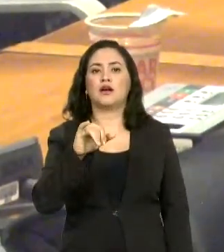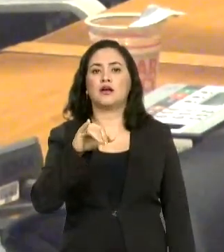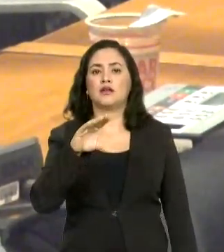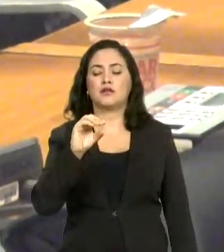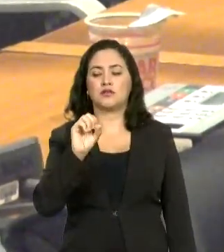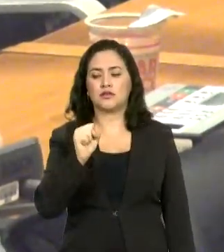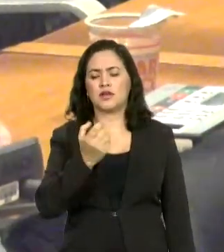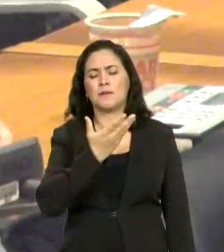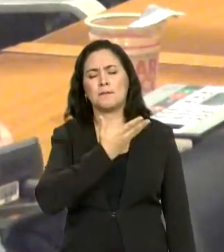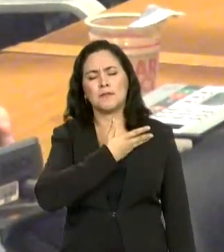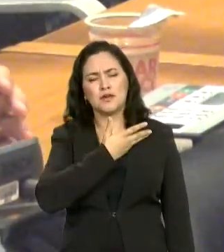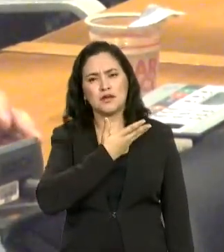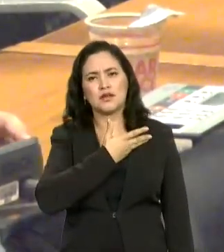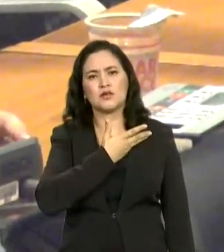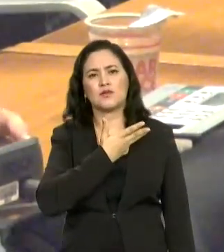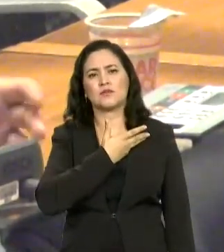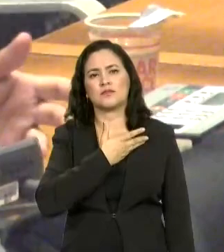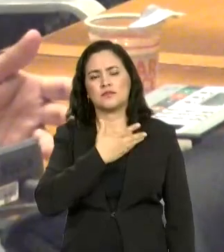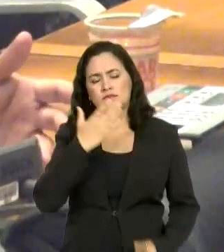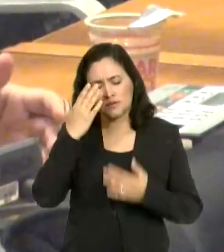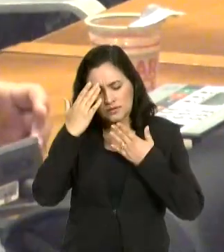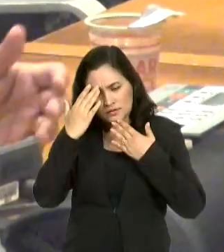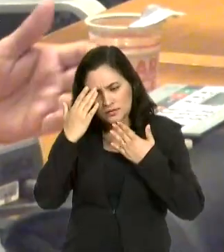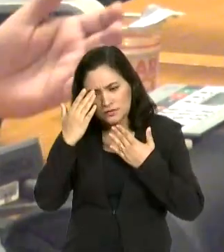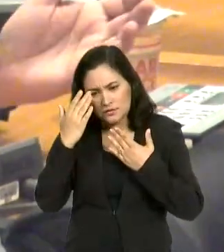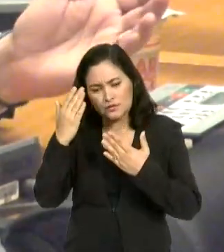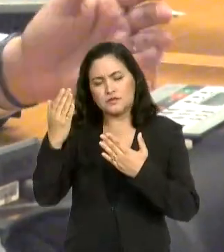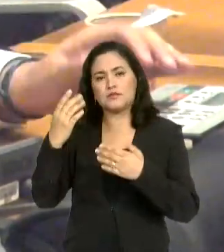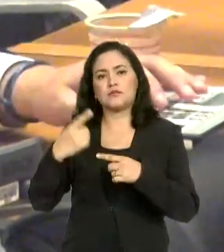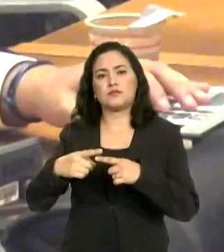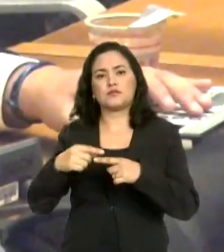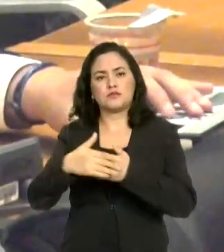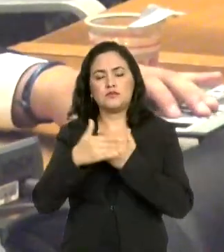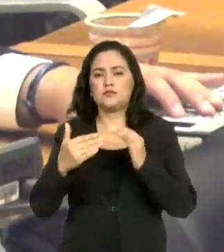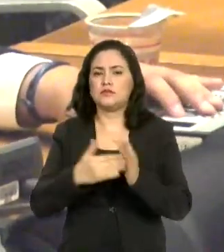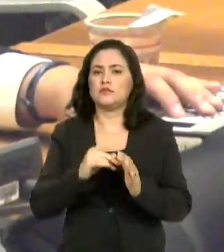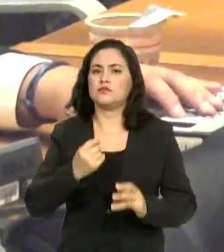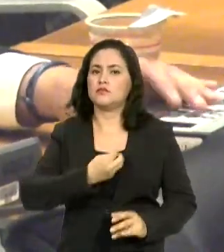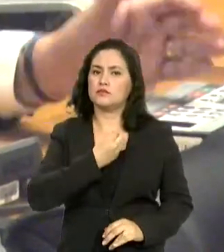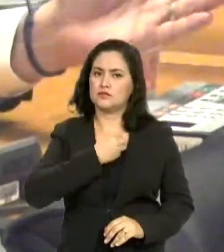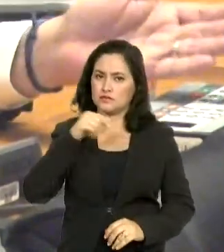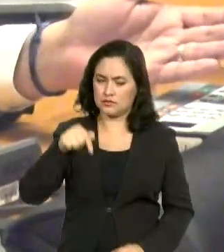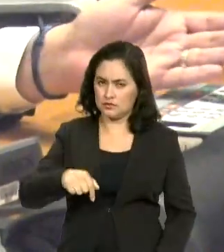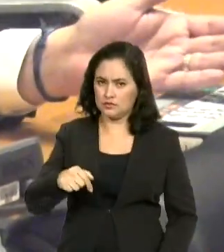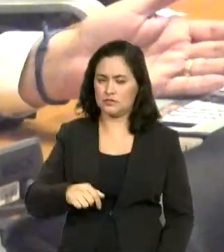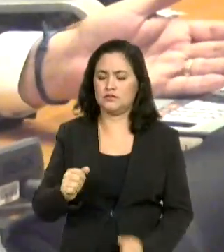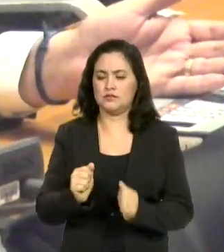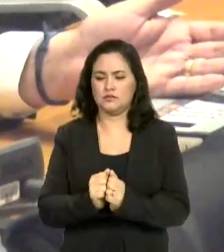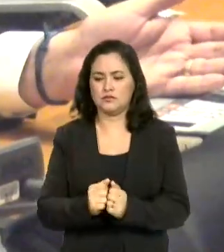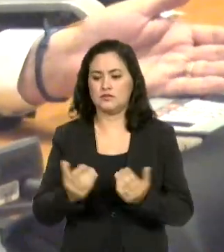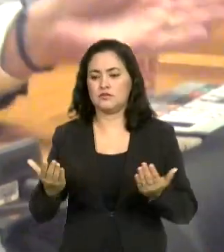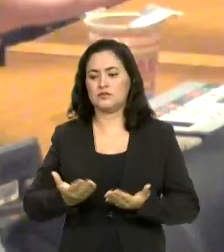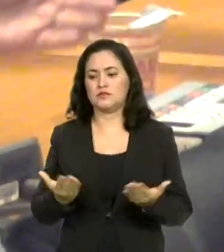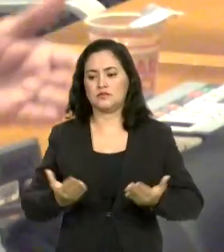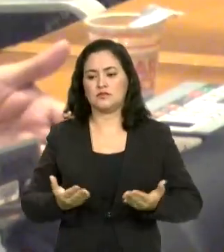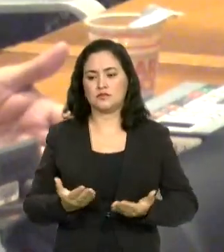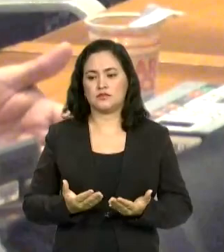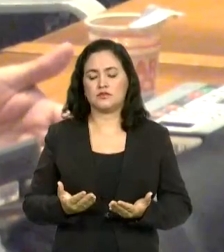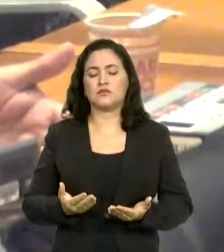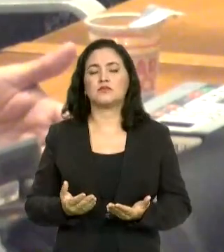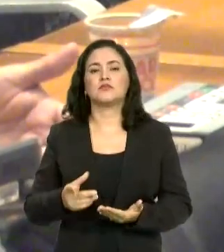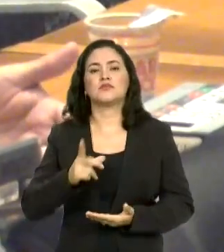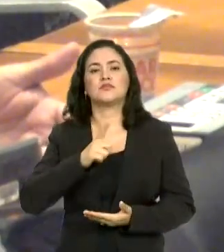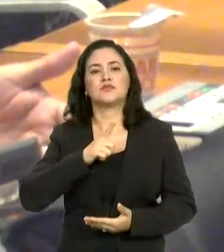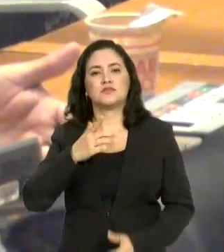imensa gratidão por tudo que a gente conviveu aqui e que hoje me dá a oportunidade de ter um grande